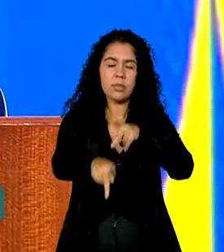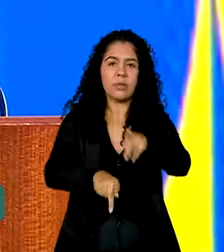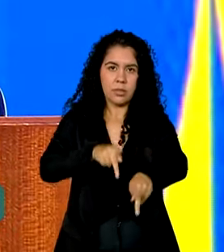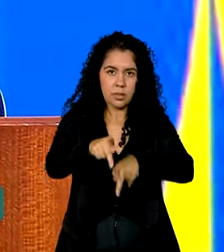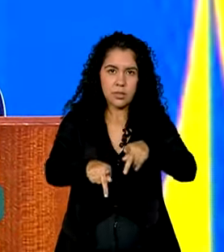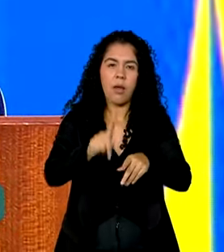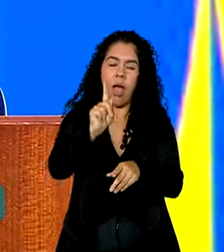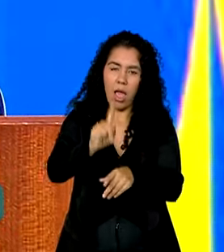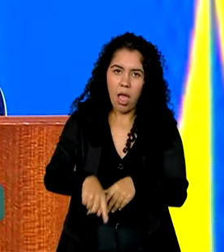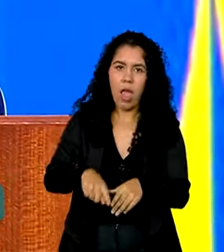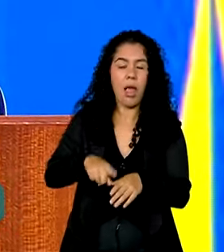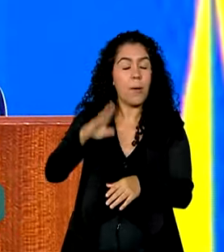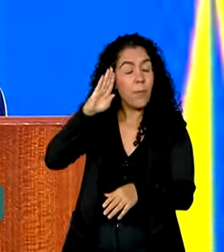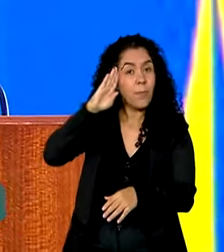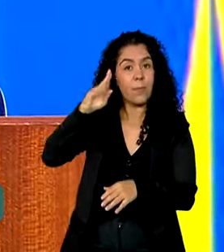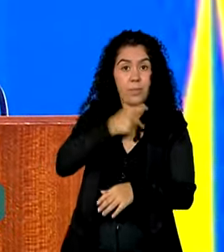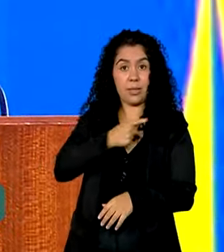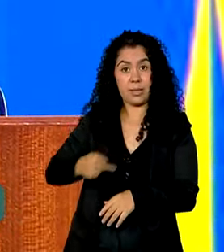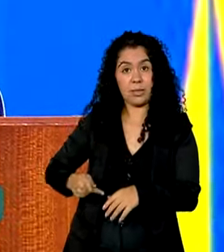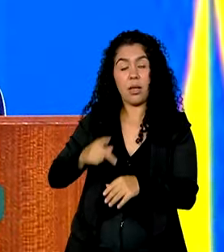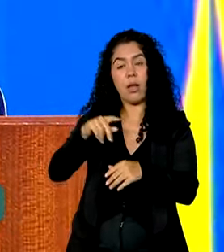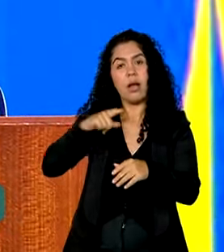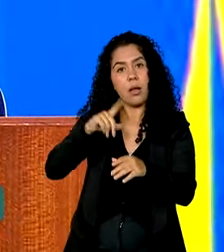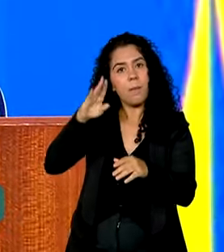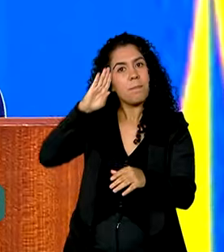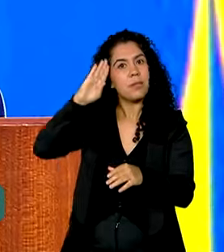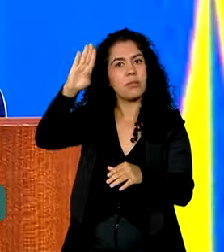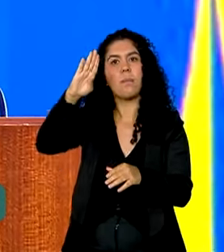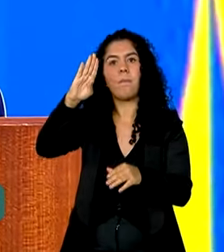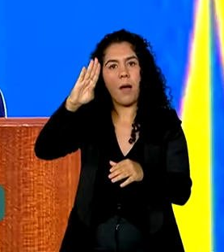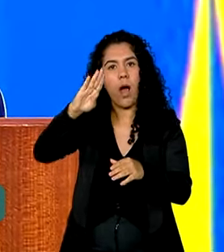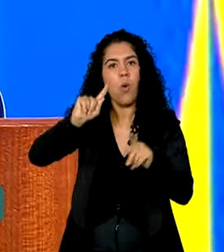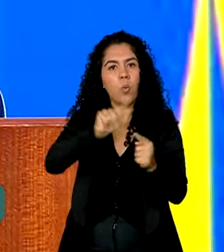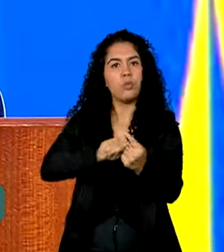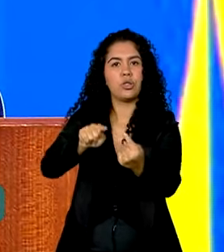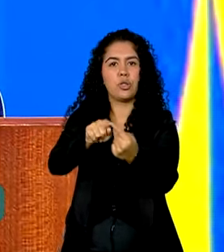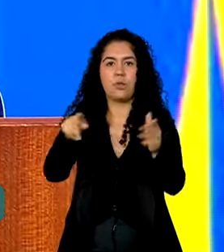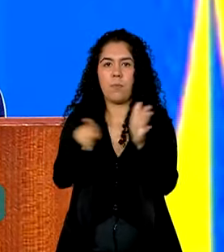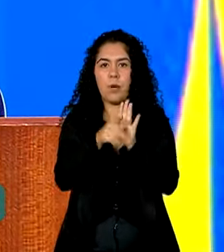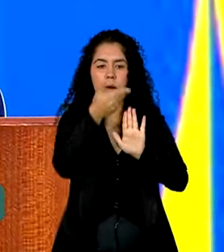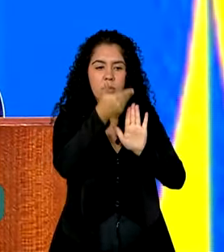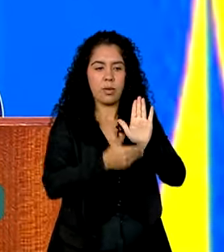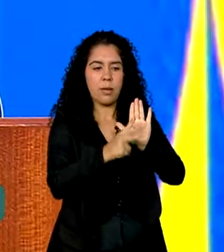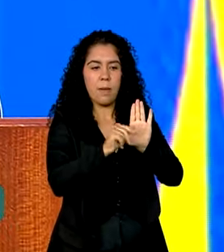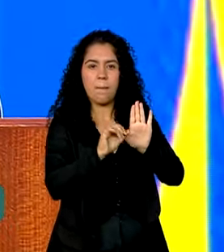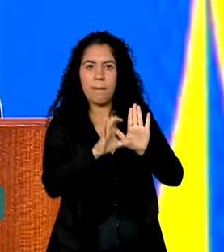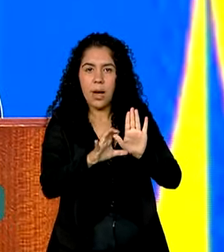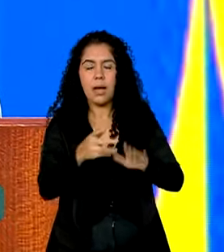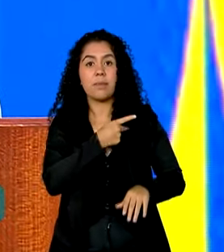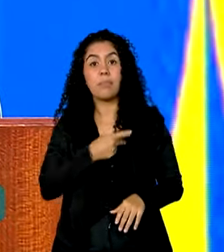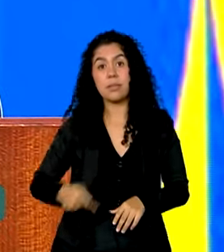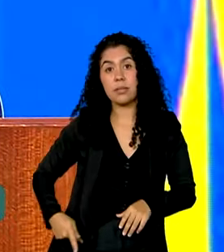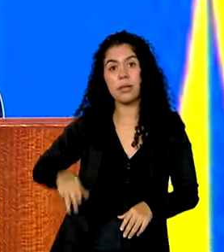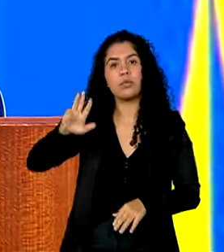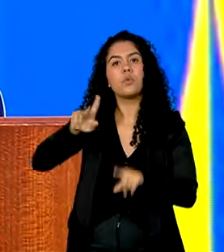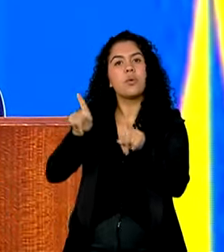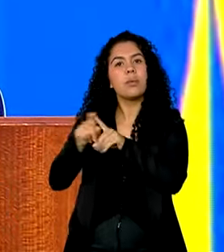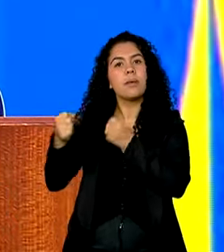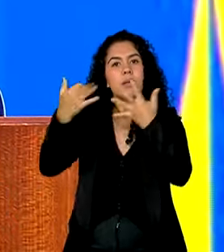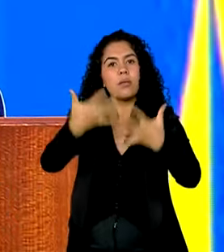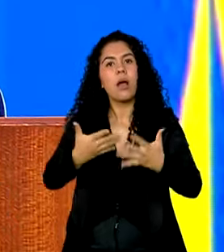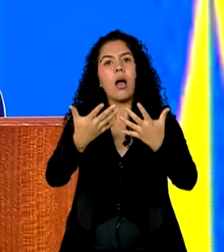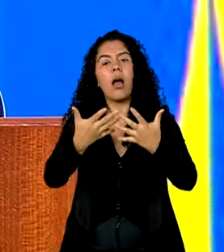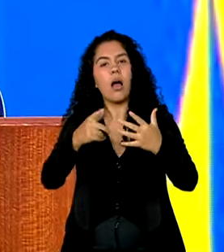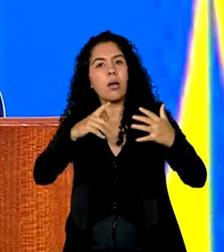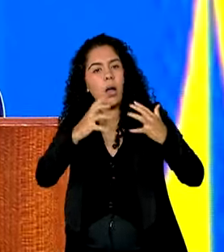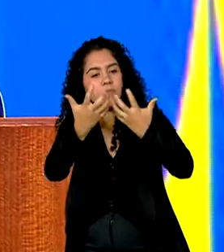Essa é a orientação principal do PAC Seleções. Como o presidente Lula coloca, governar é